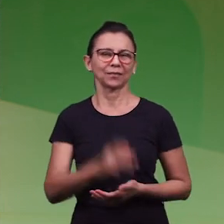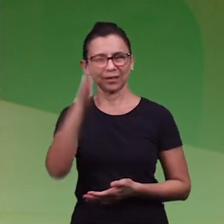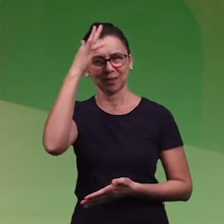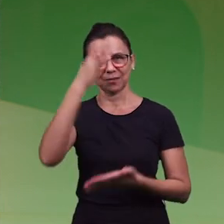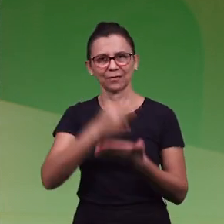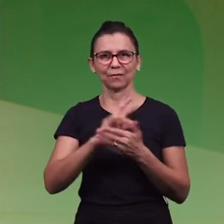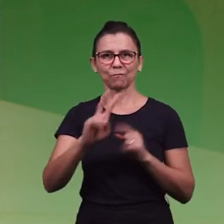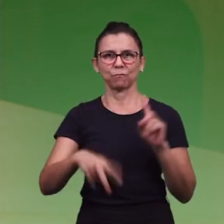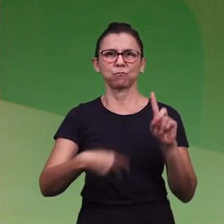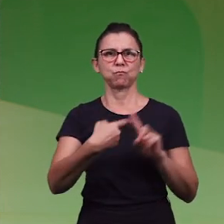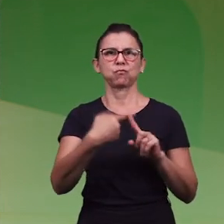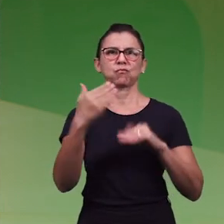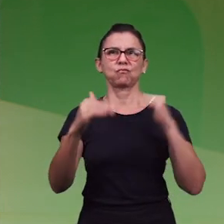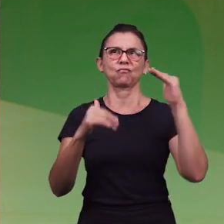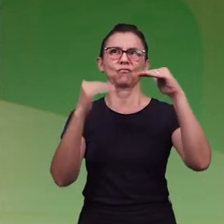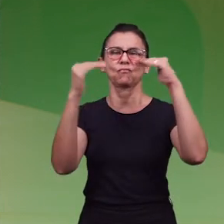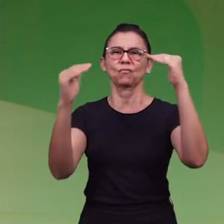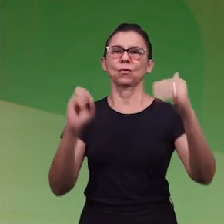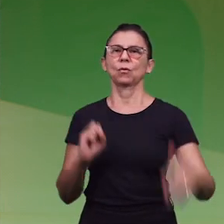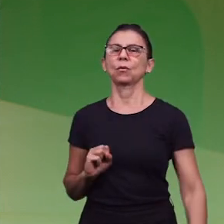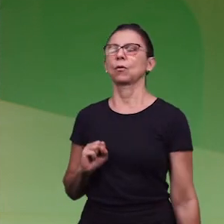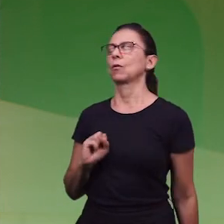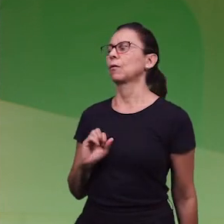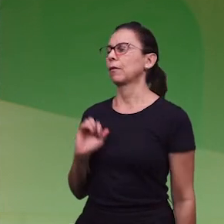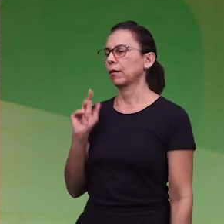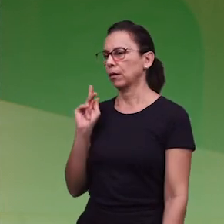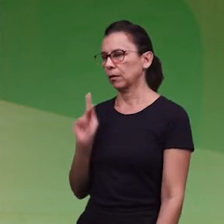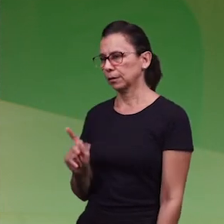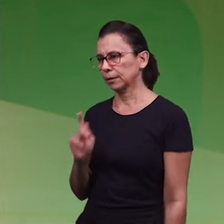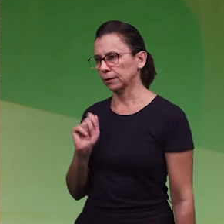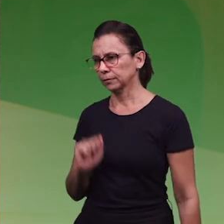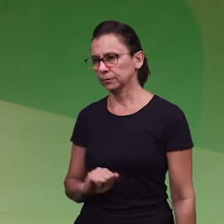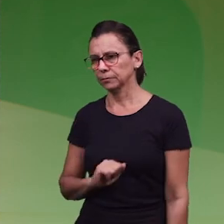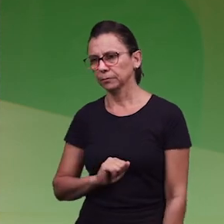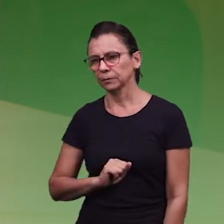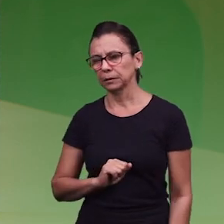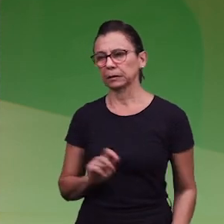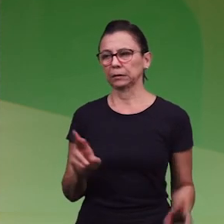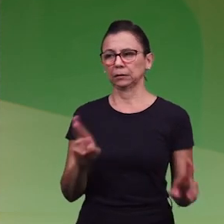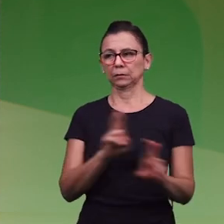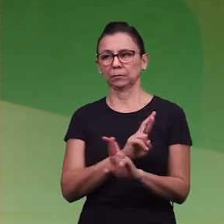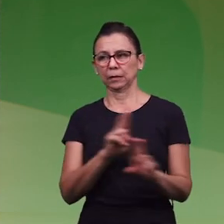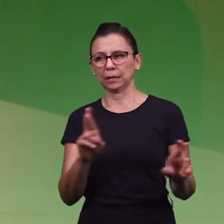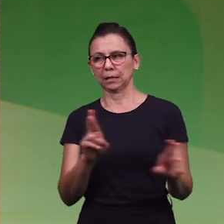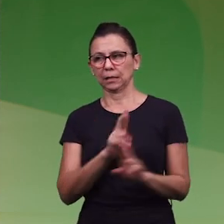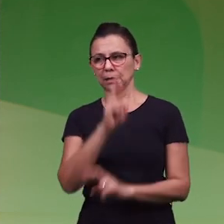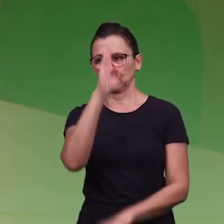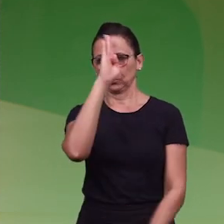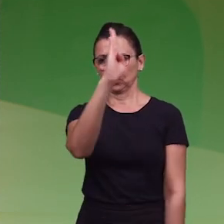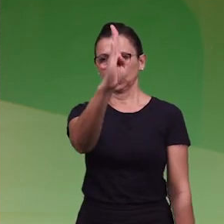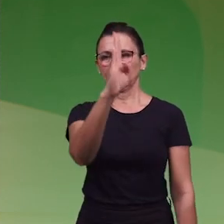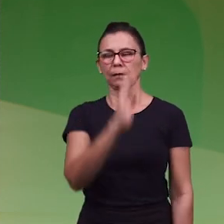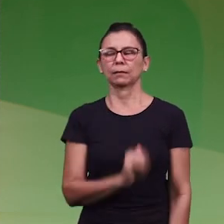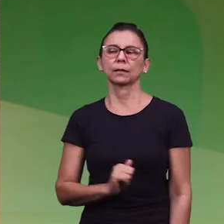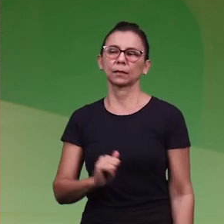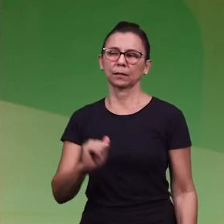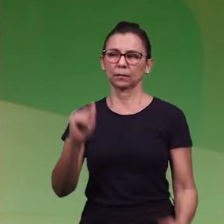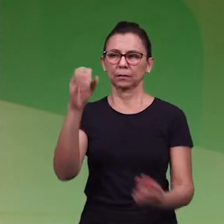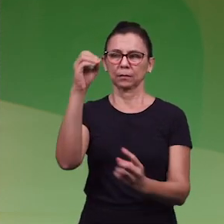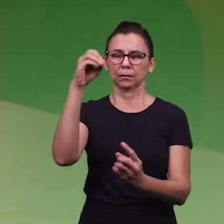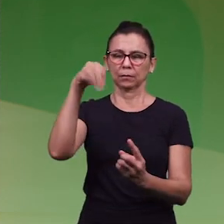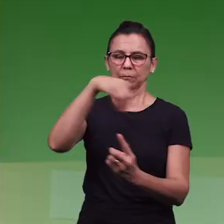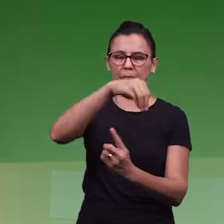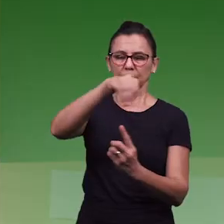fé. Muito bem. Então, há uma relação também direta entre a graça, ou